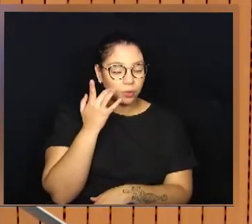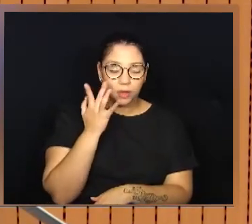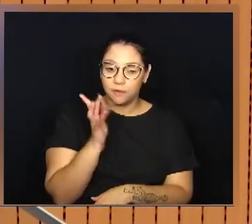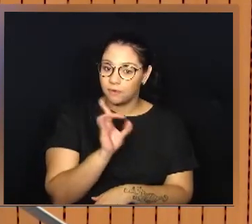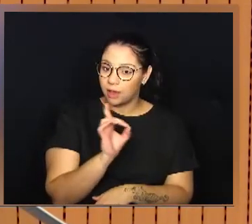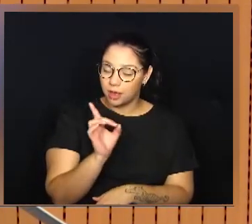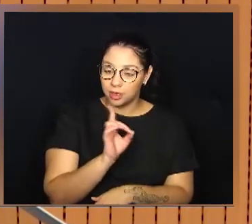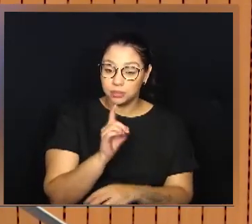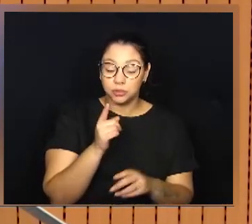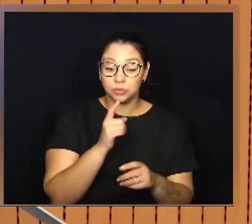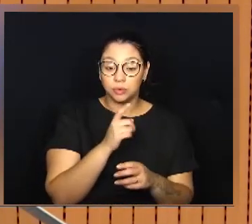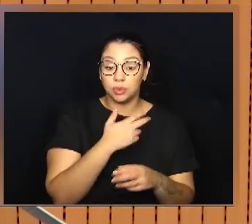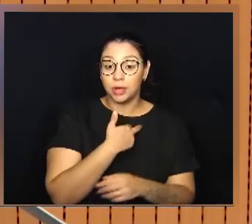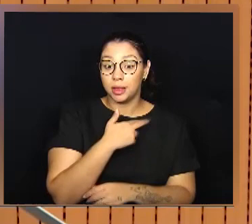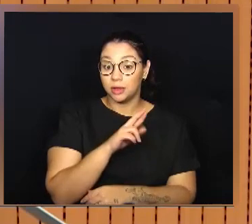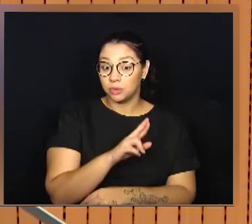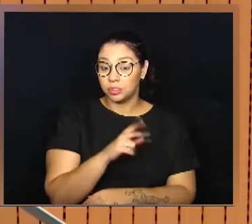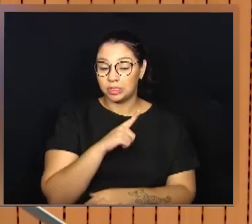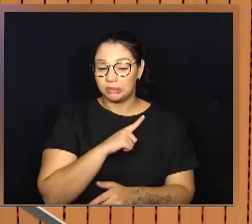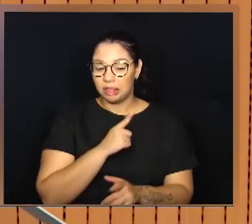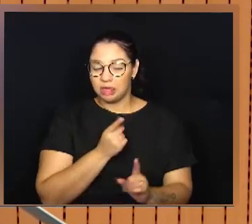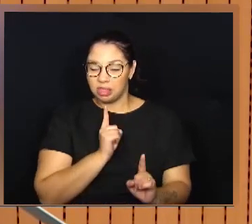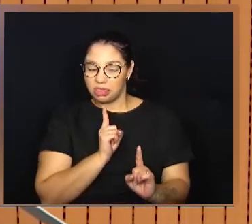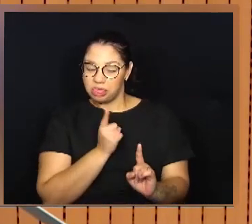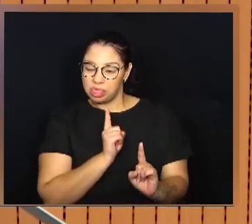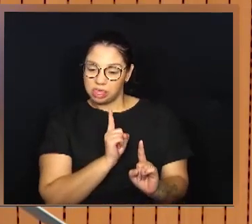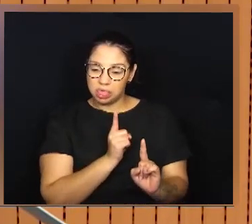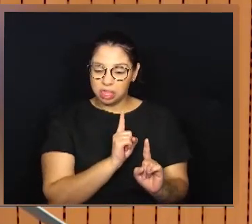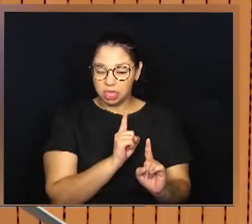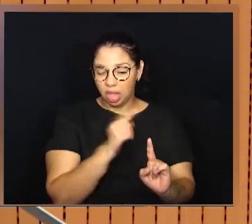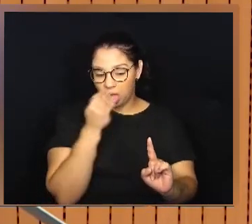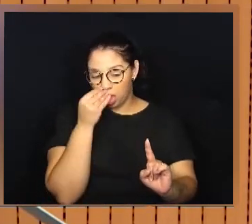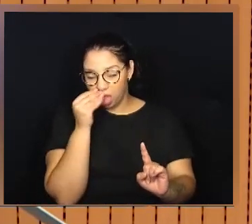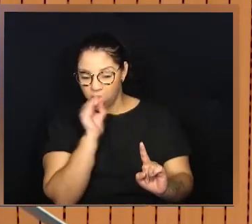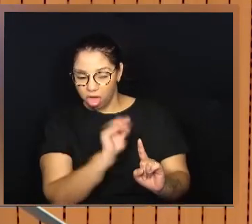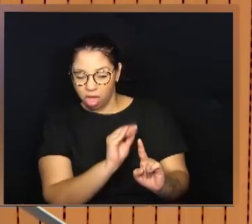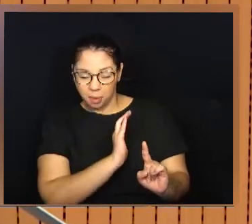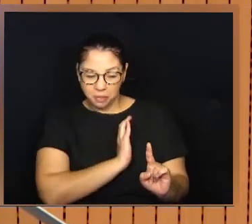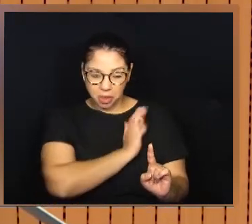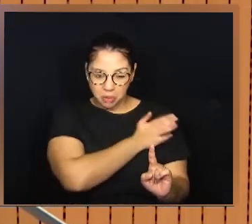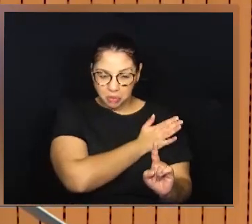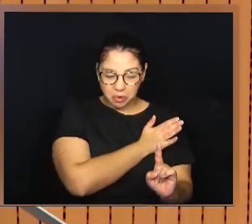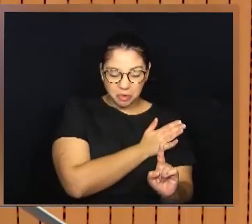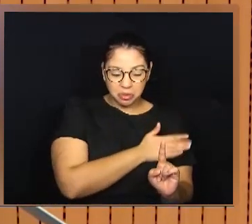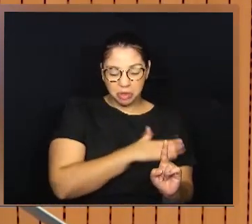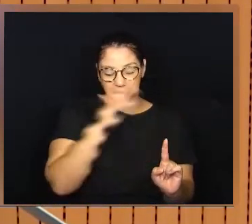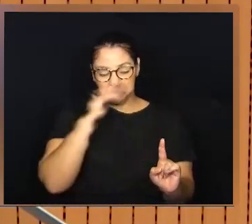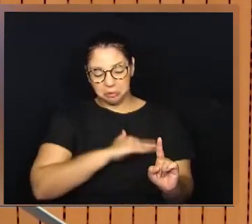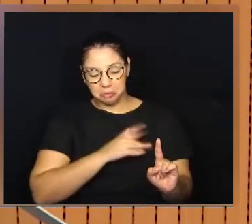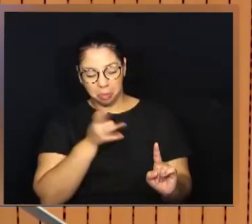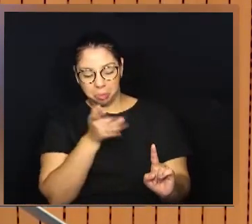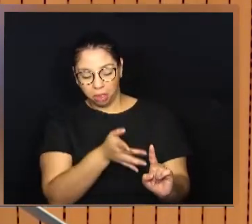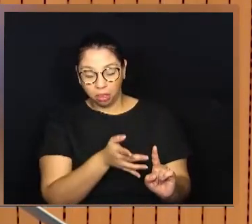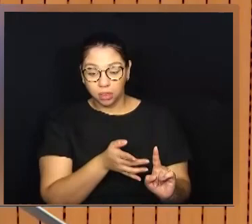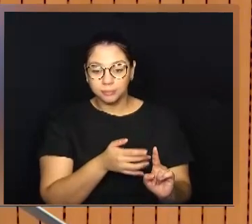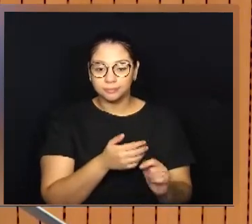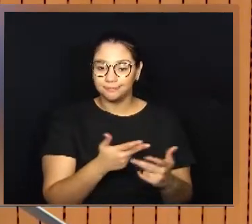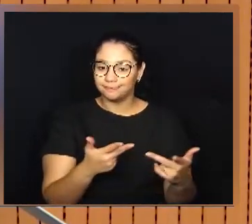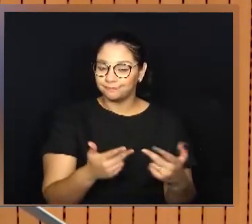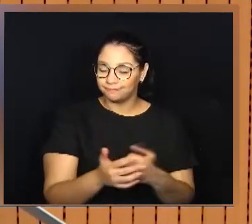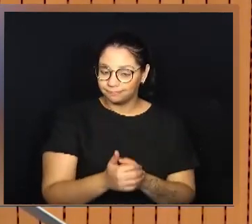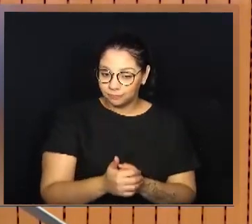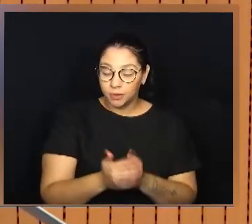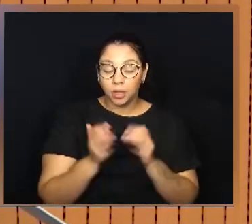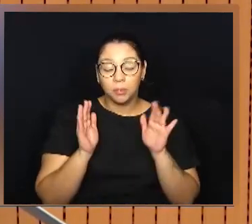Não não é fácil numa religião onde a gente é tão perseguido discriminado tão mal falado